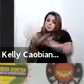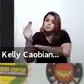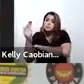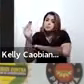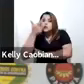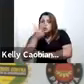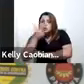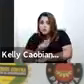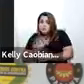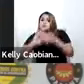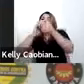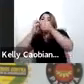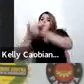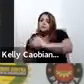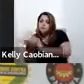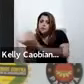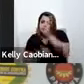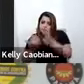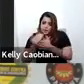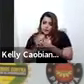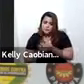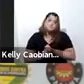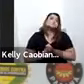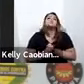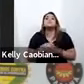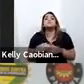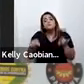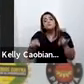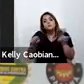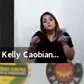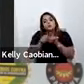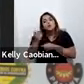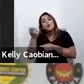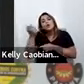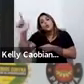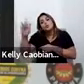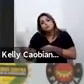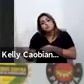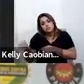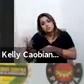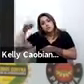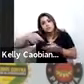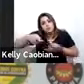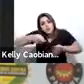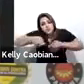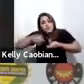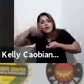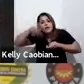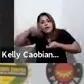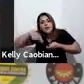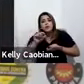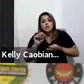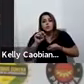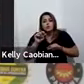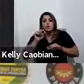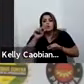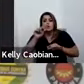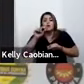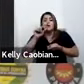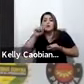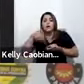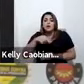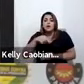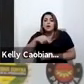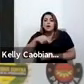E também outra conquista importante nessa negociação foi a reposição da inflação nas datas